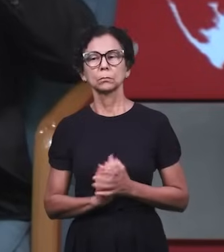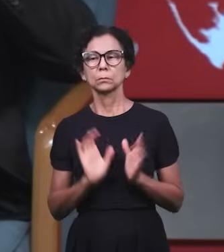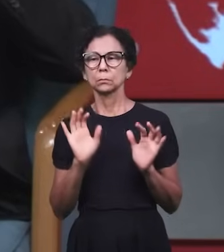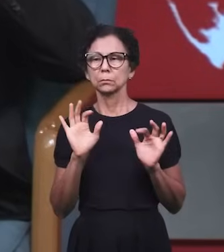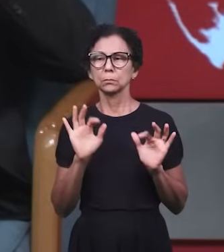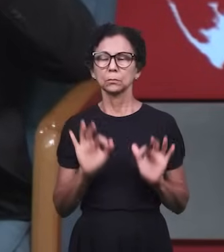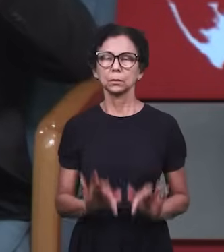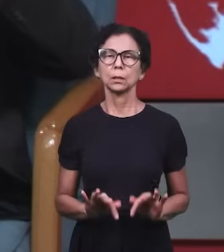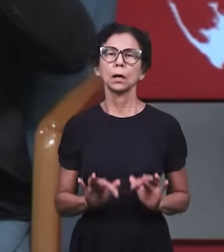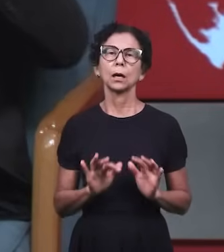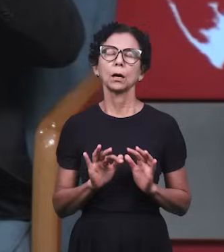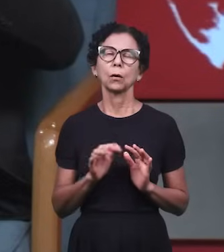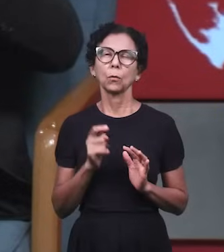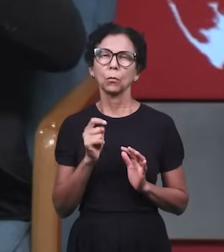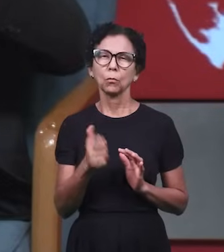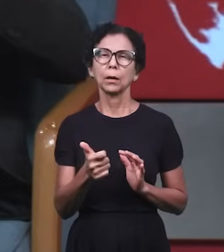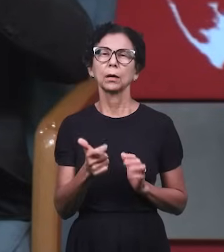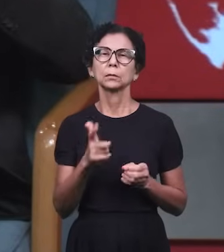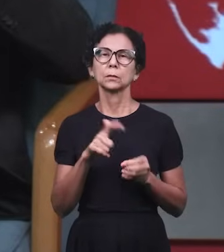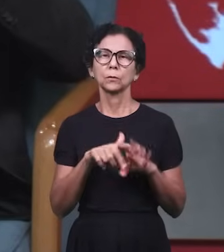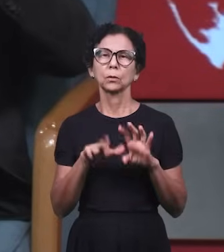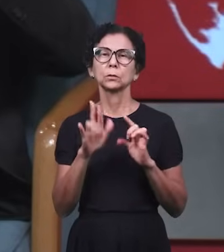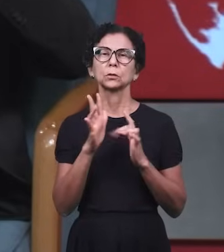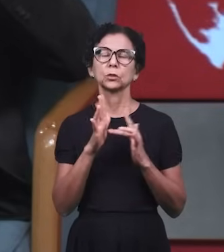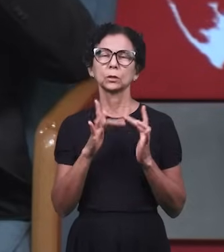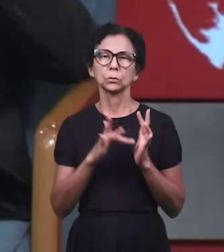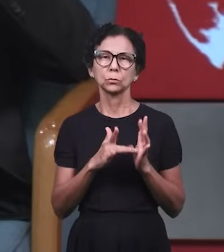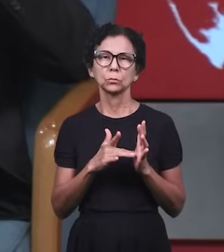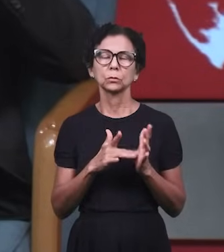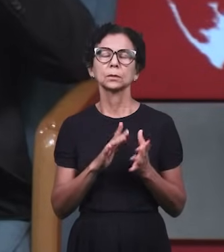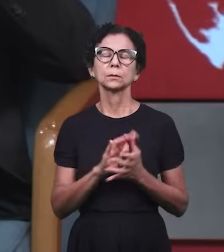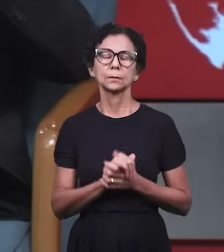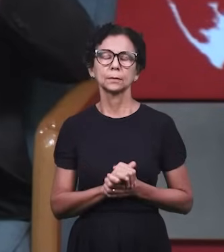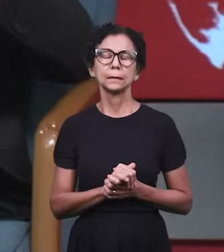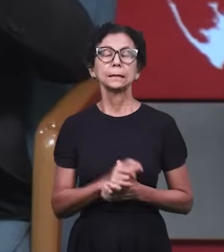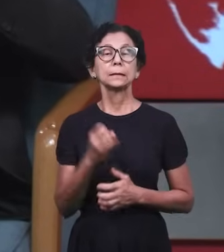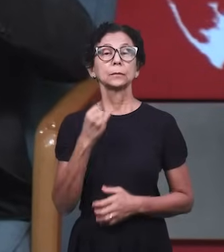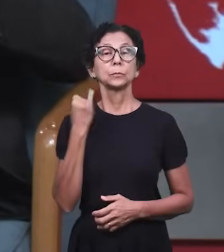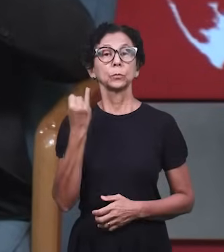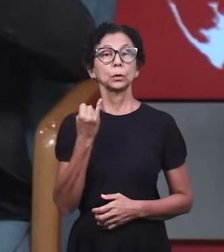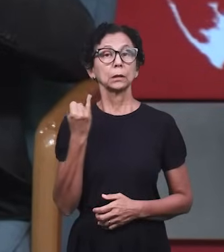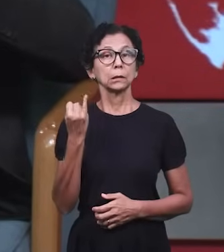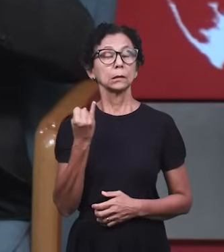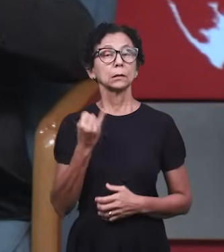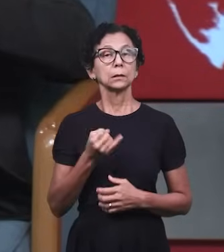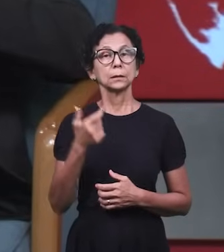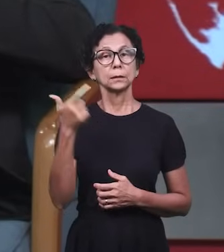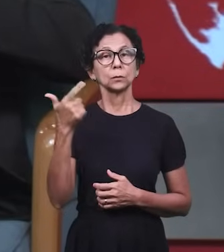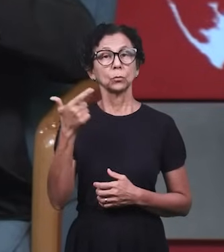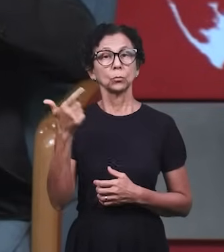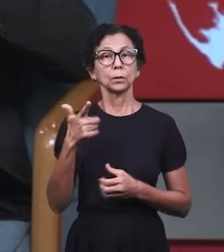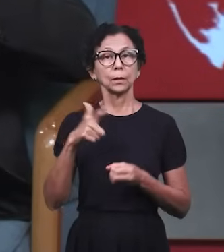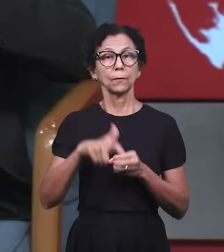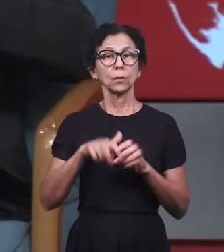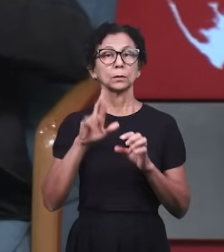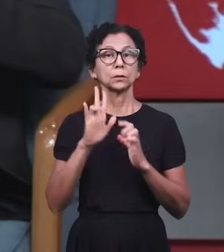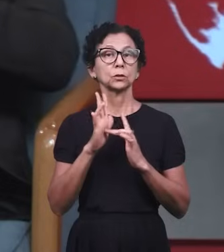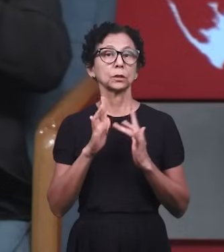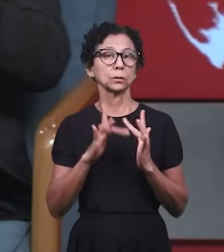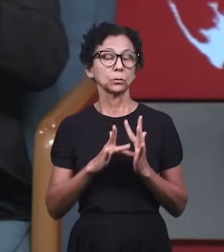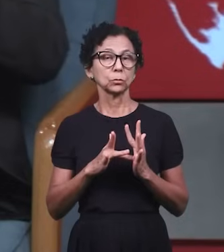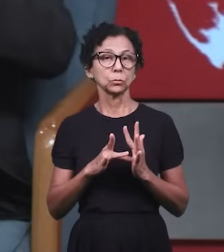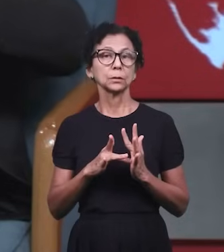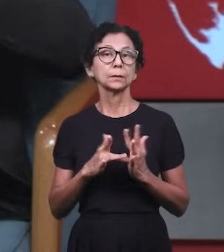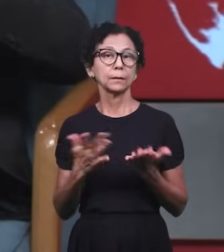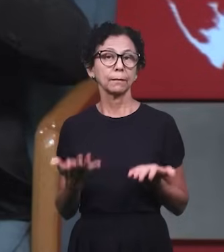estamos vivendo, da proximidade, né, da segunda vinda de Jesus, a importância do dom nesse sentido, do